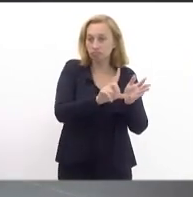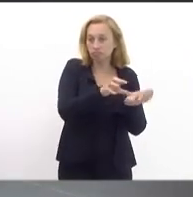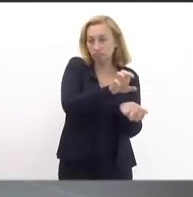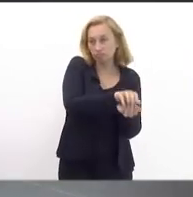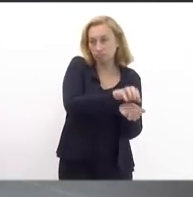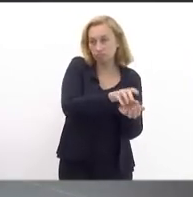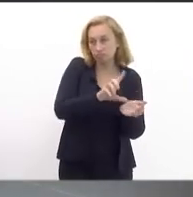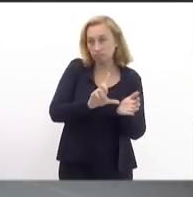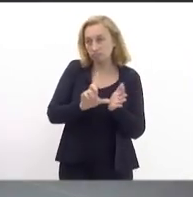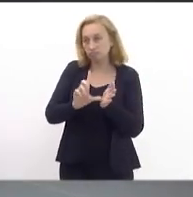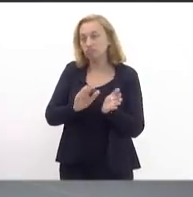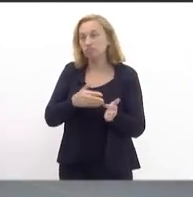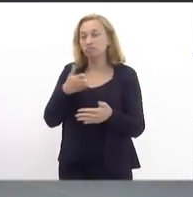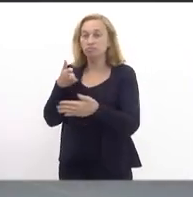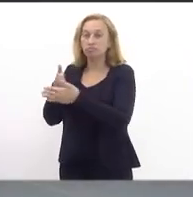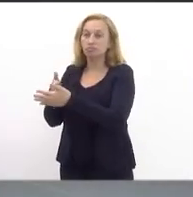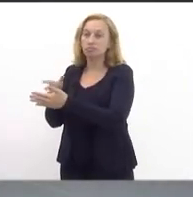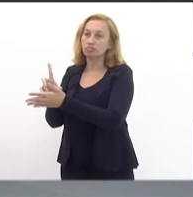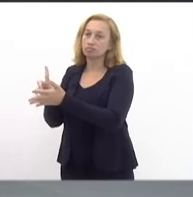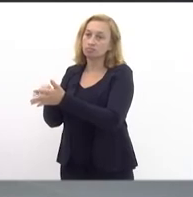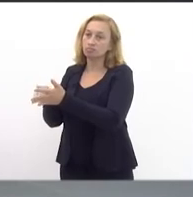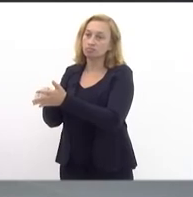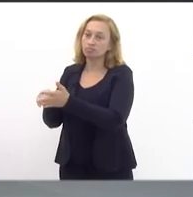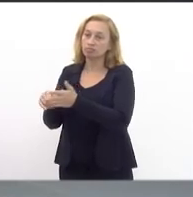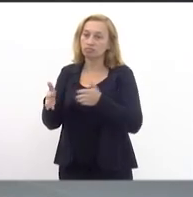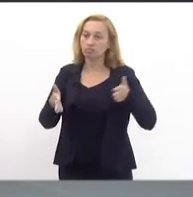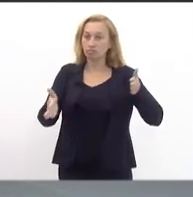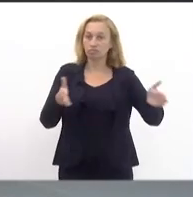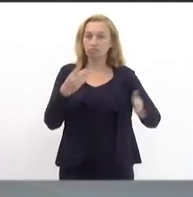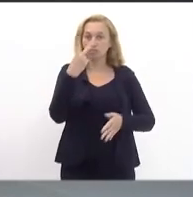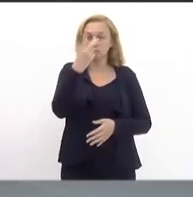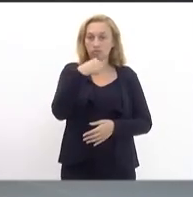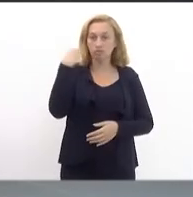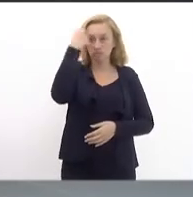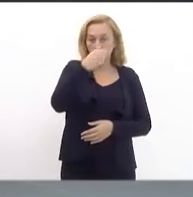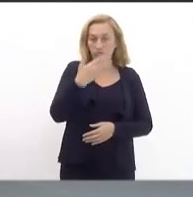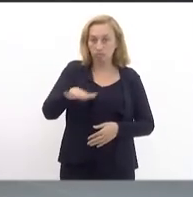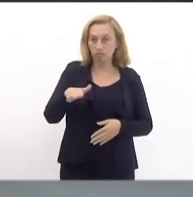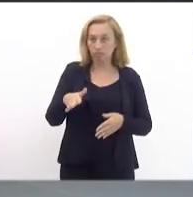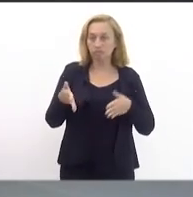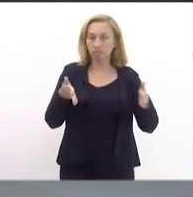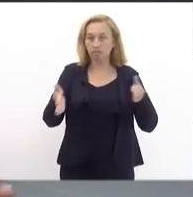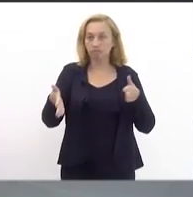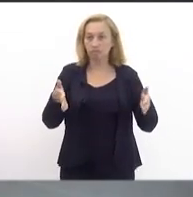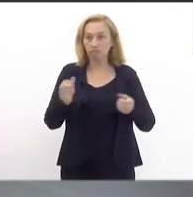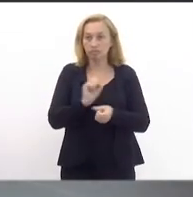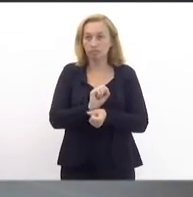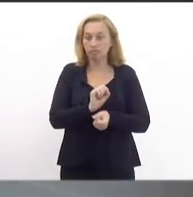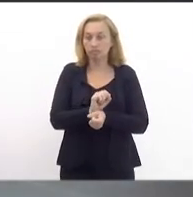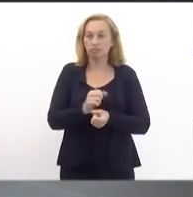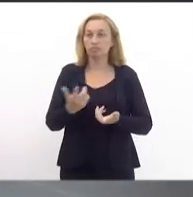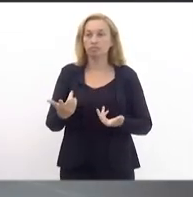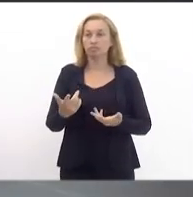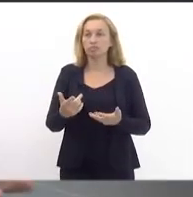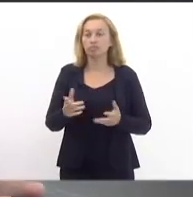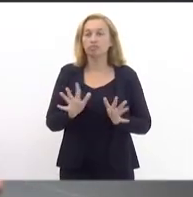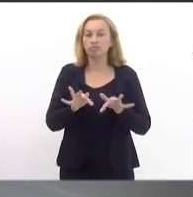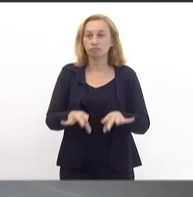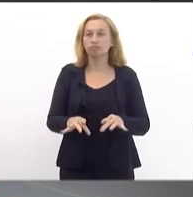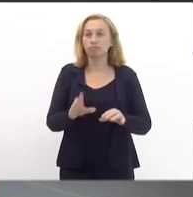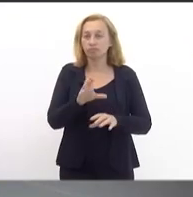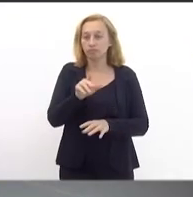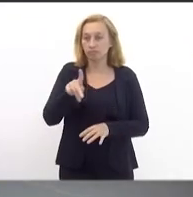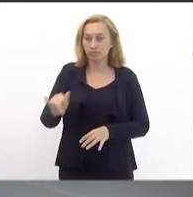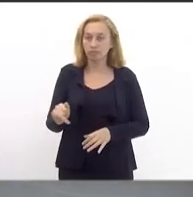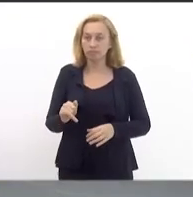Santa Cruz até a Central do Brasil, 2 horas e meia. Então, acho que no final dessa CPI vai ter muitas contribuições, principalmente o